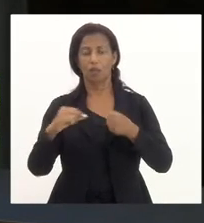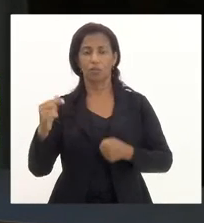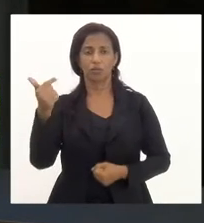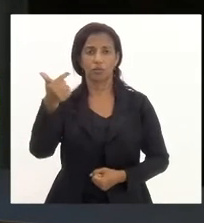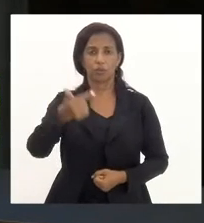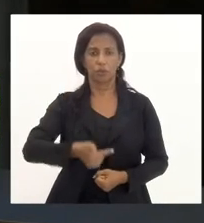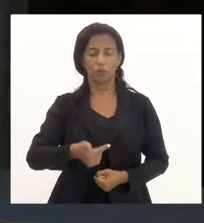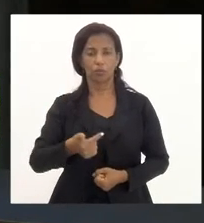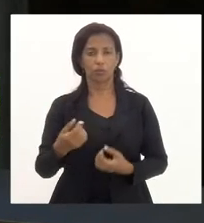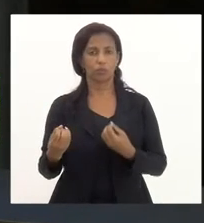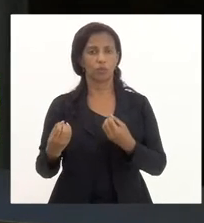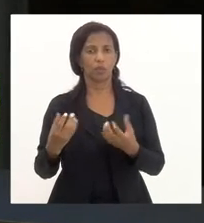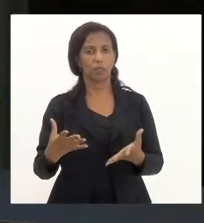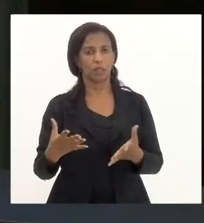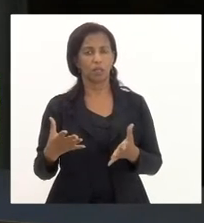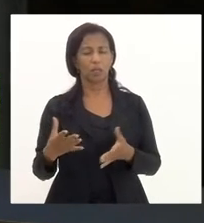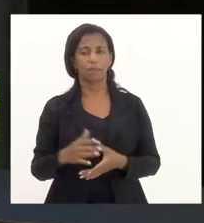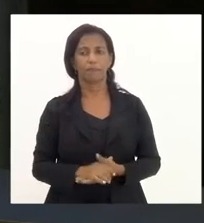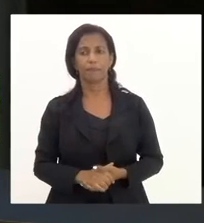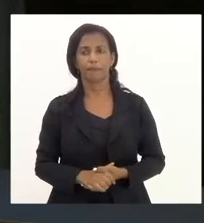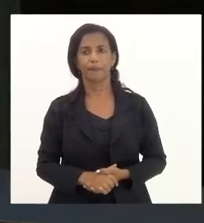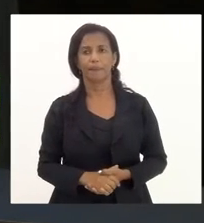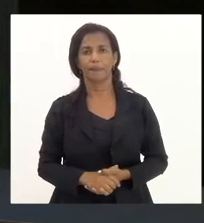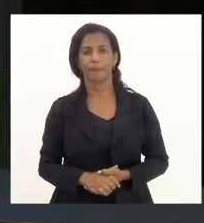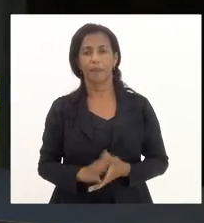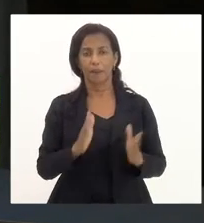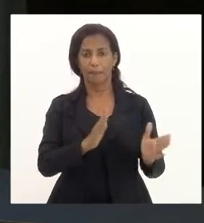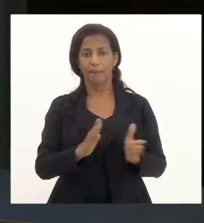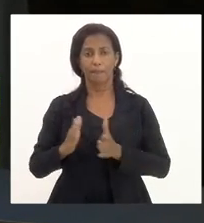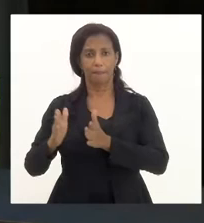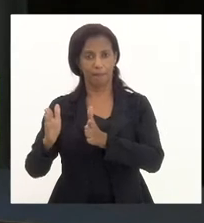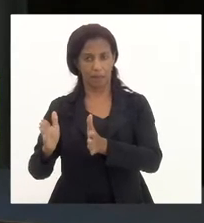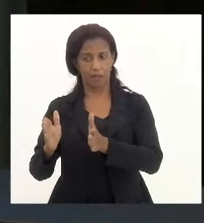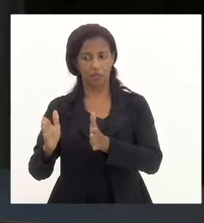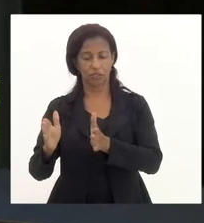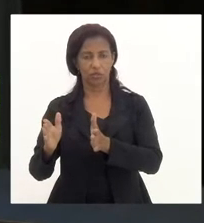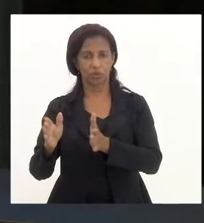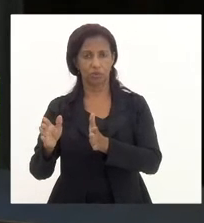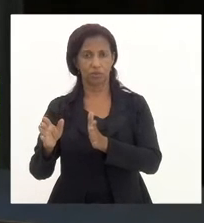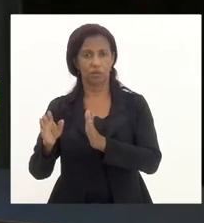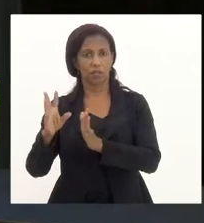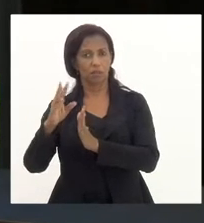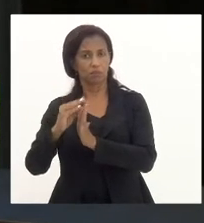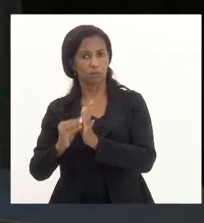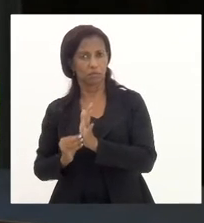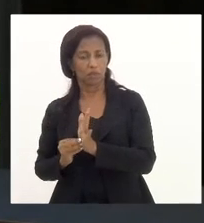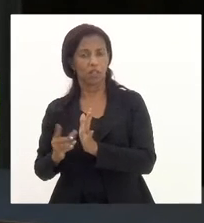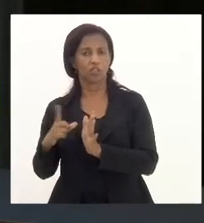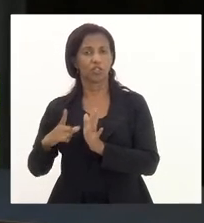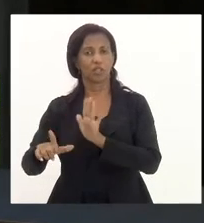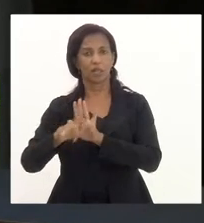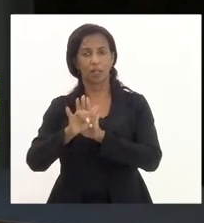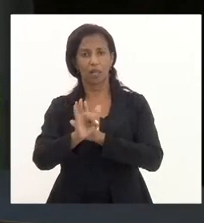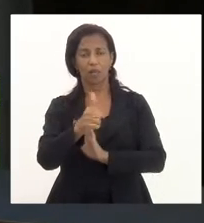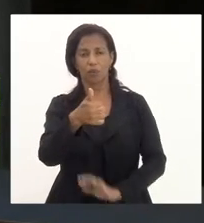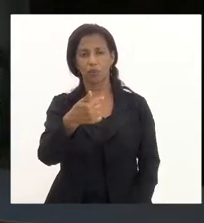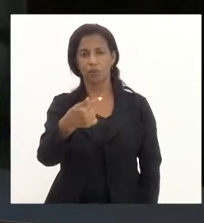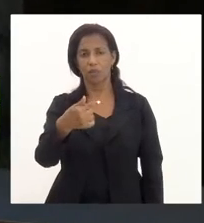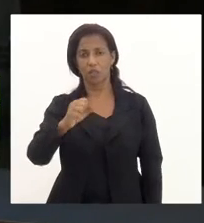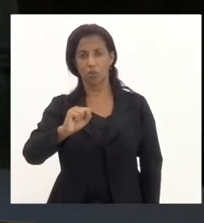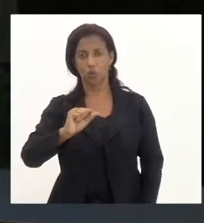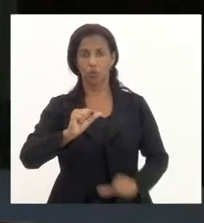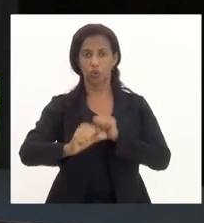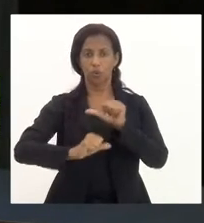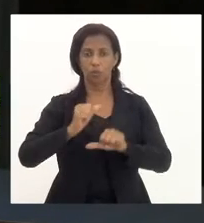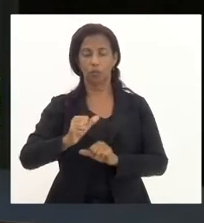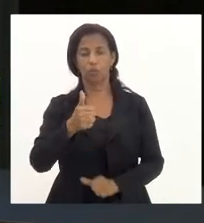2º que prevê as exceções Parte dessas exceções já vieram na própria lei 178 que alterou